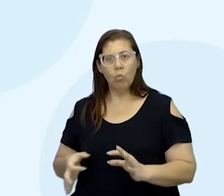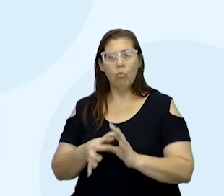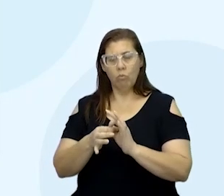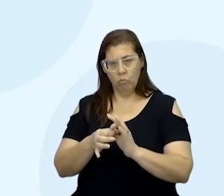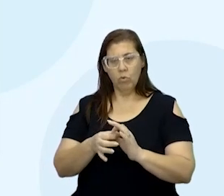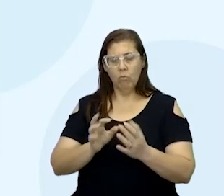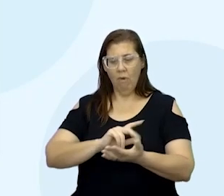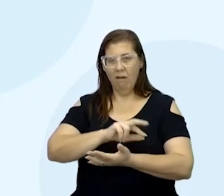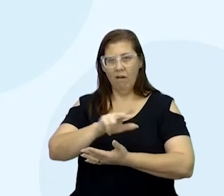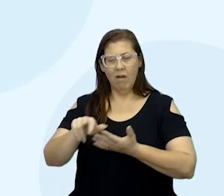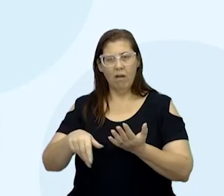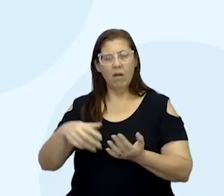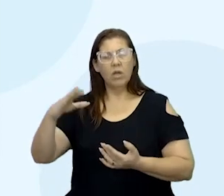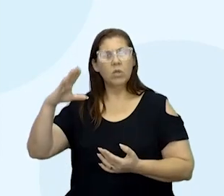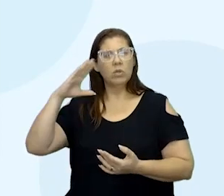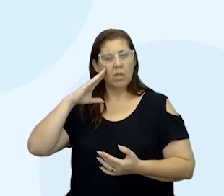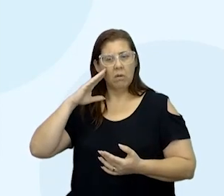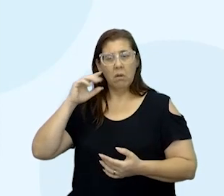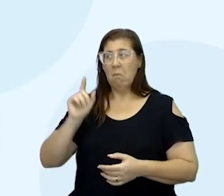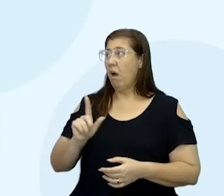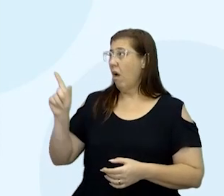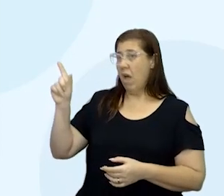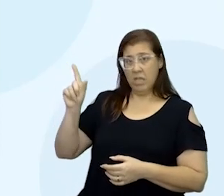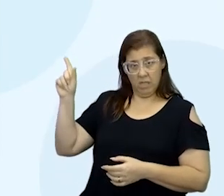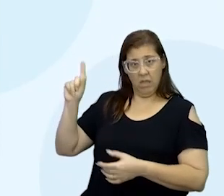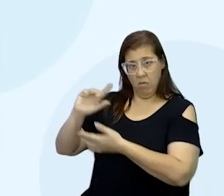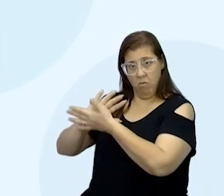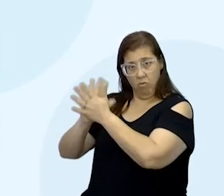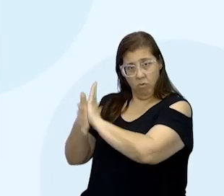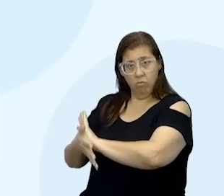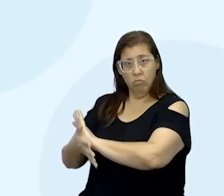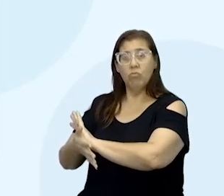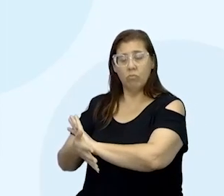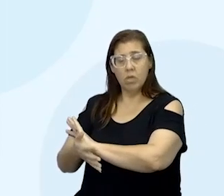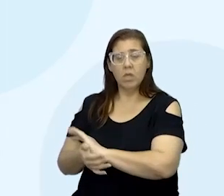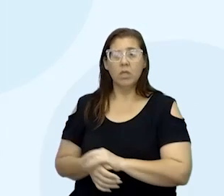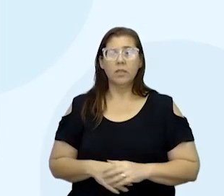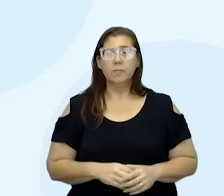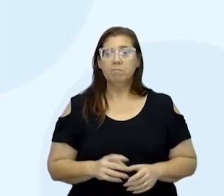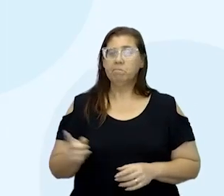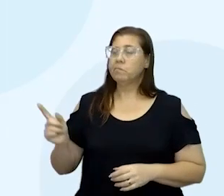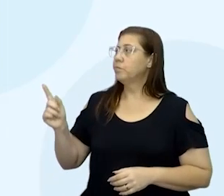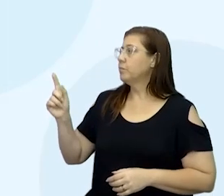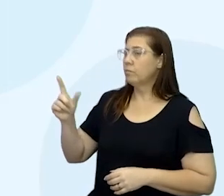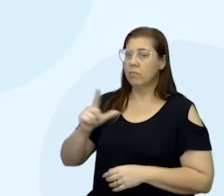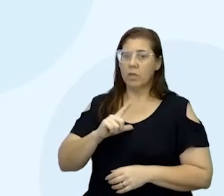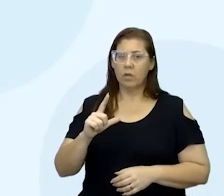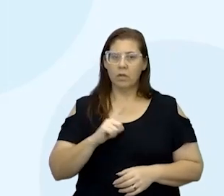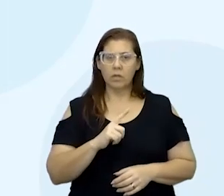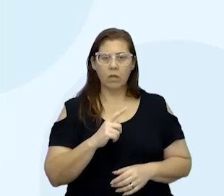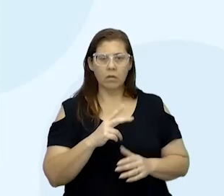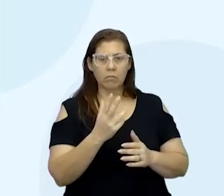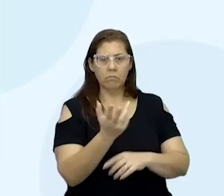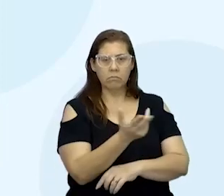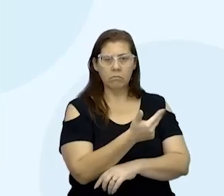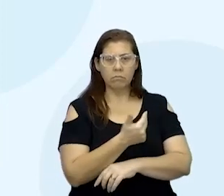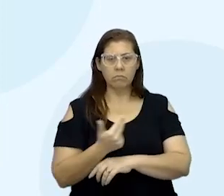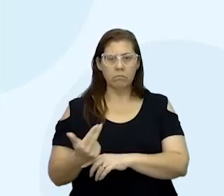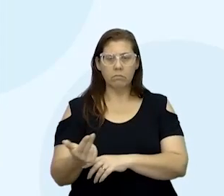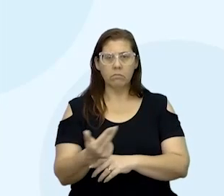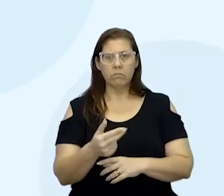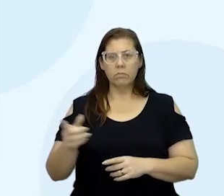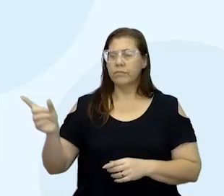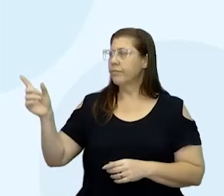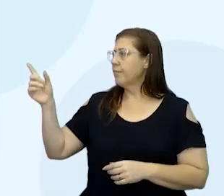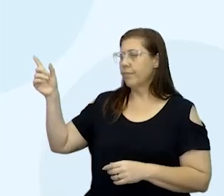com vários soldados para destruir esta cidade. E na nossa telinha a gente tem essa pintura e eu mostrei para vocês na